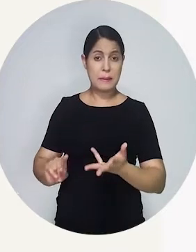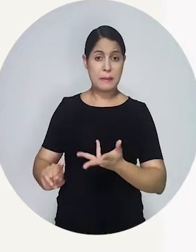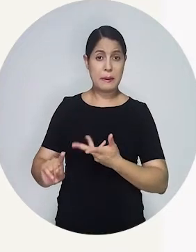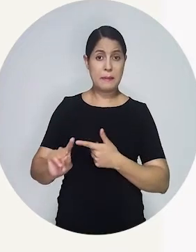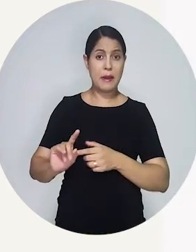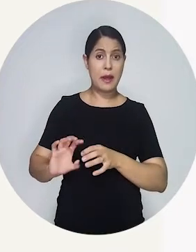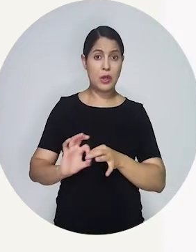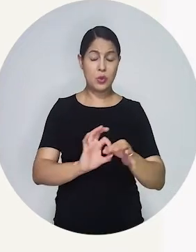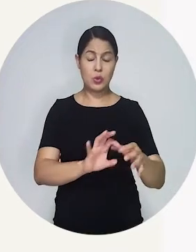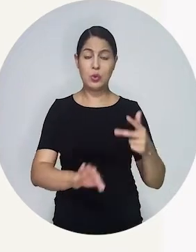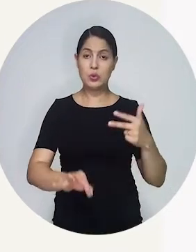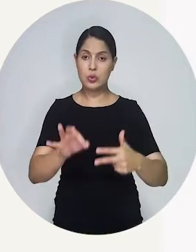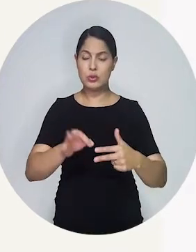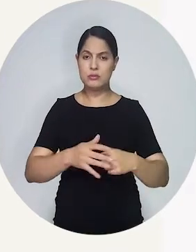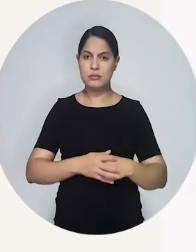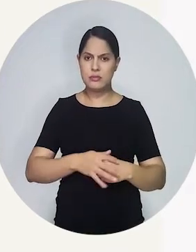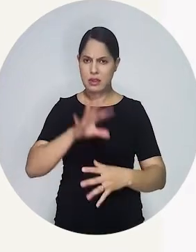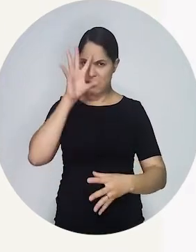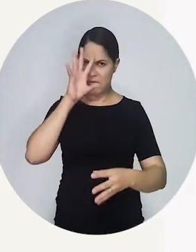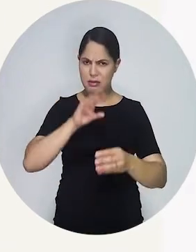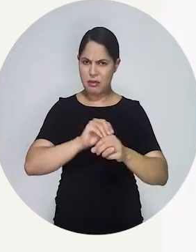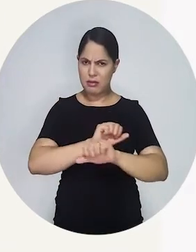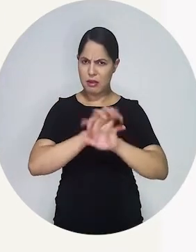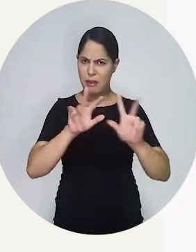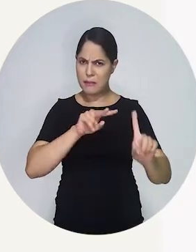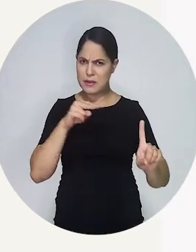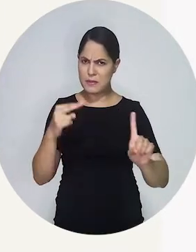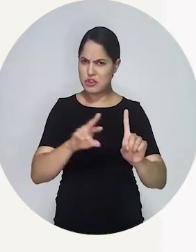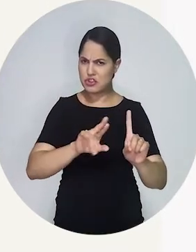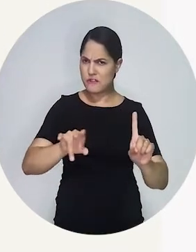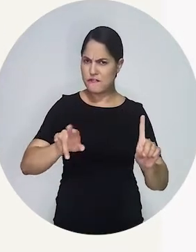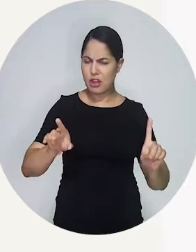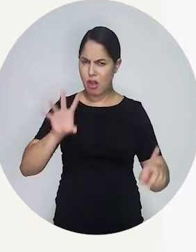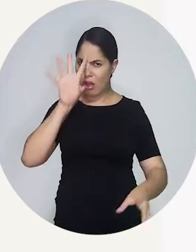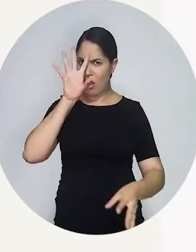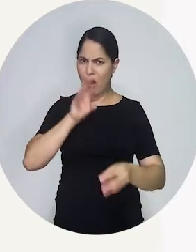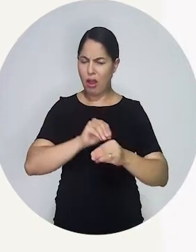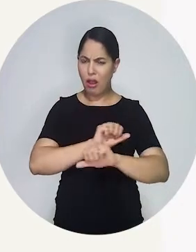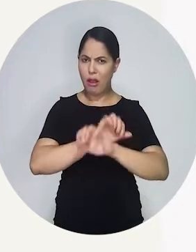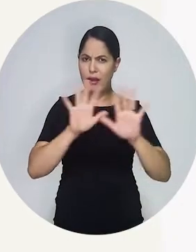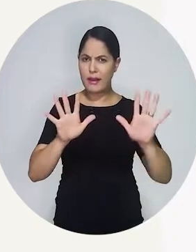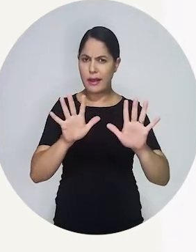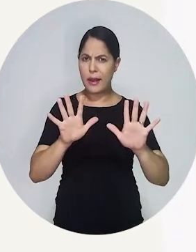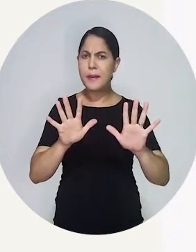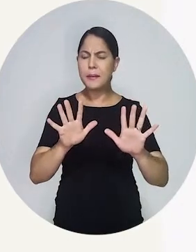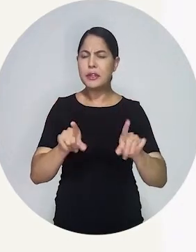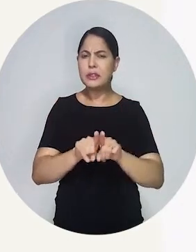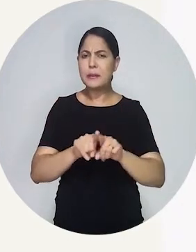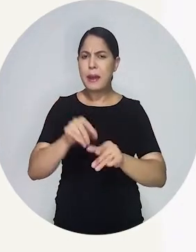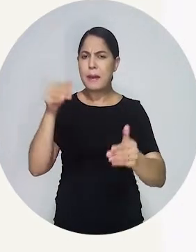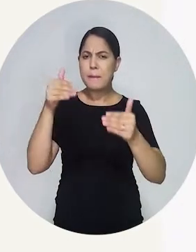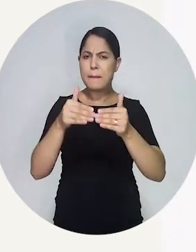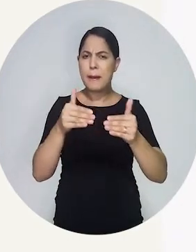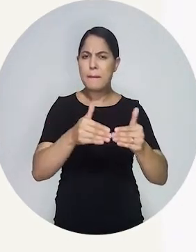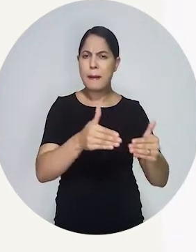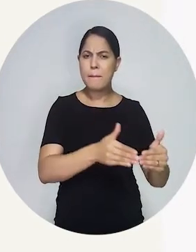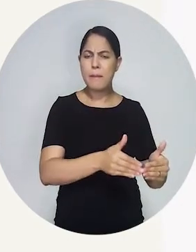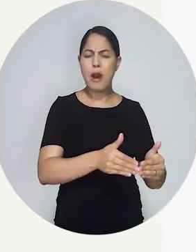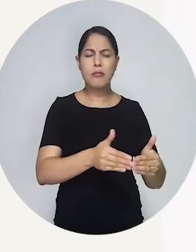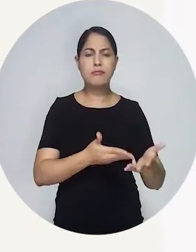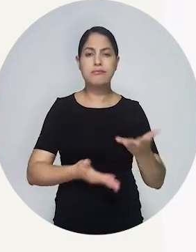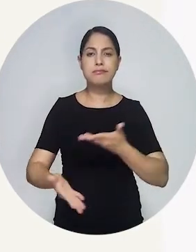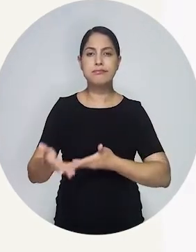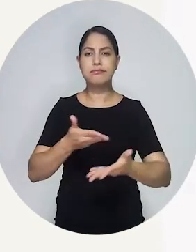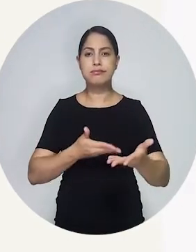aperfeiçoamentos necessários ao judiciário. Essa capacidade de entender diferentes perspectivas e, a partir delas, construir consensos